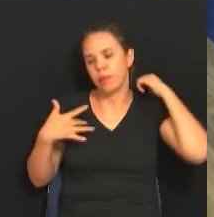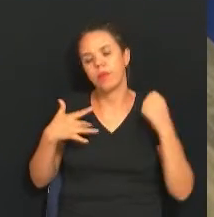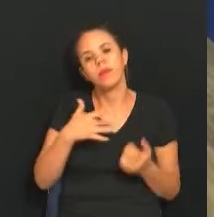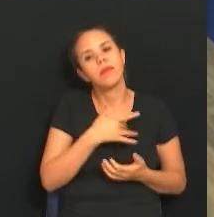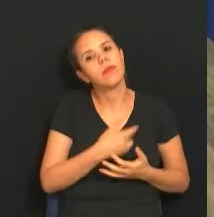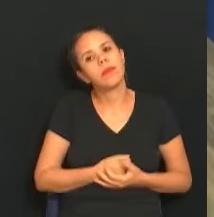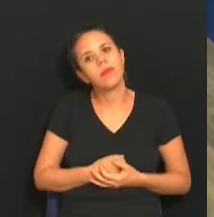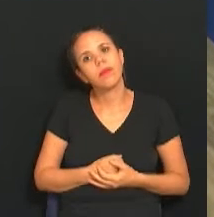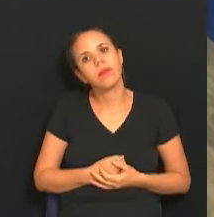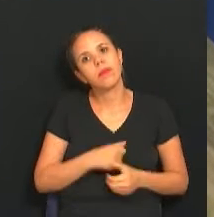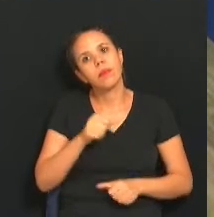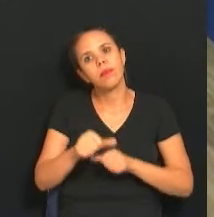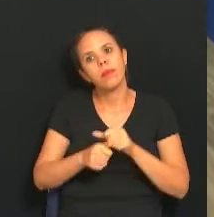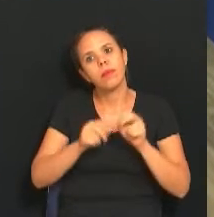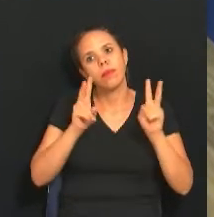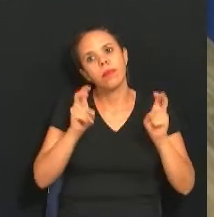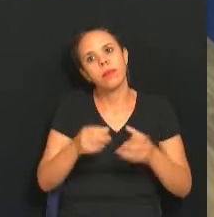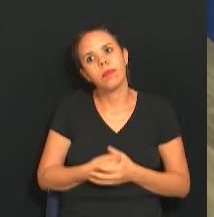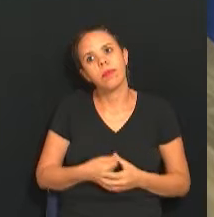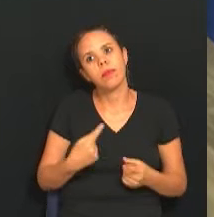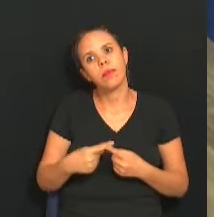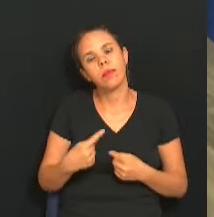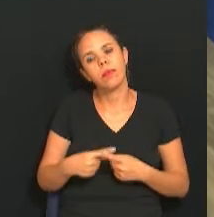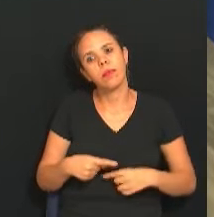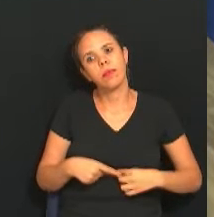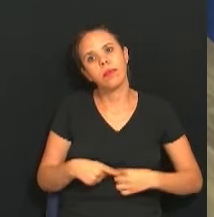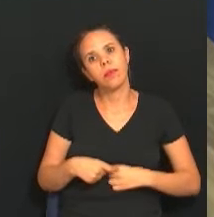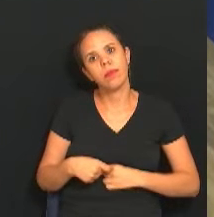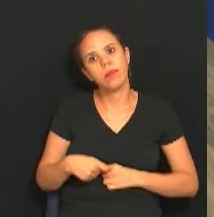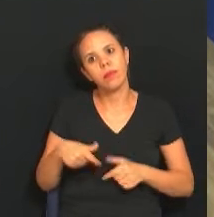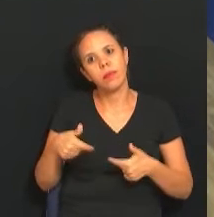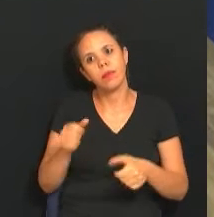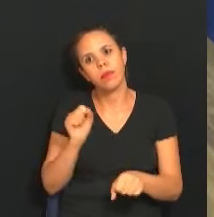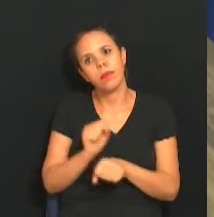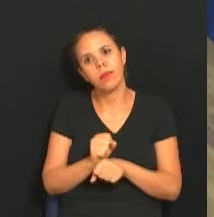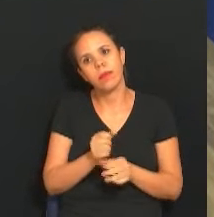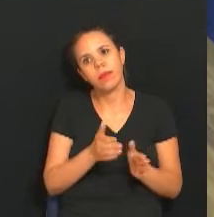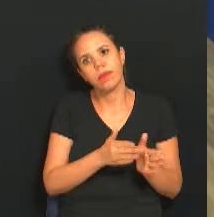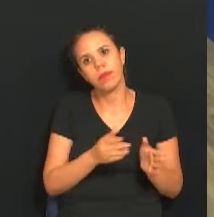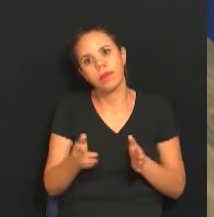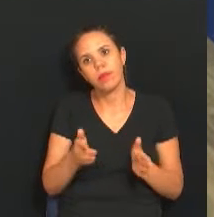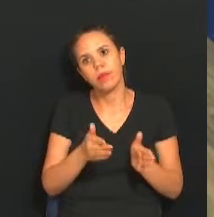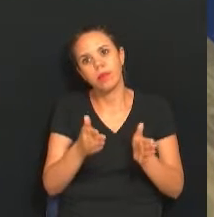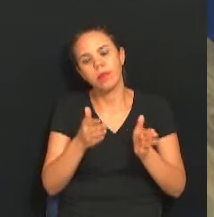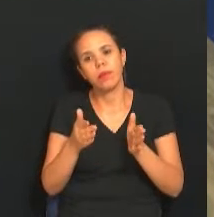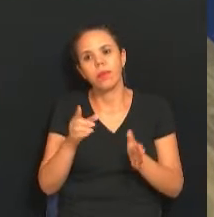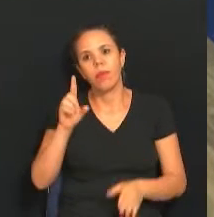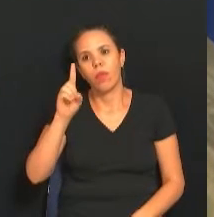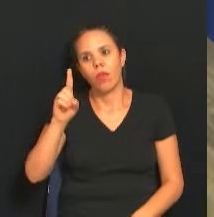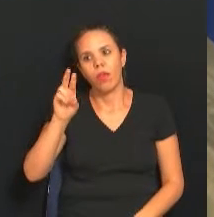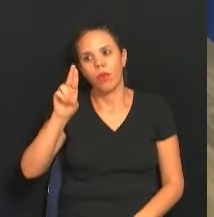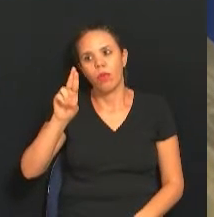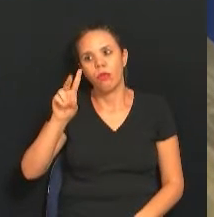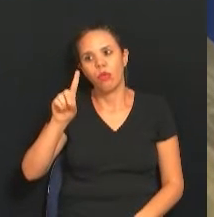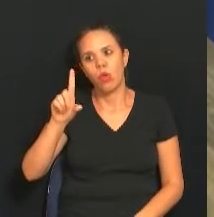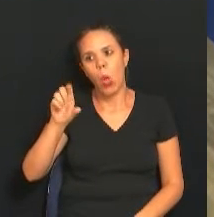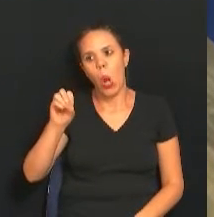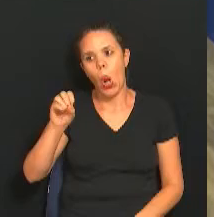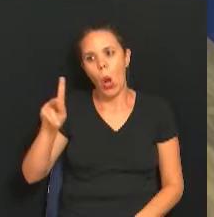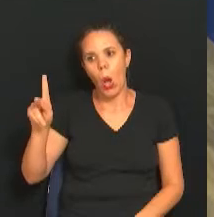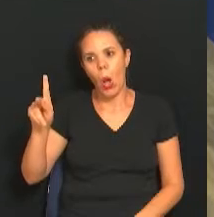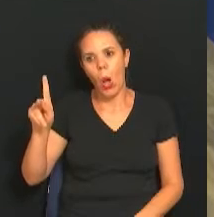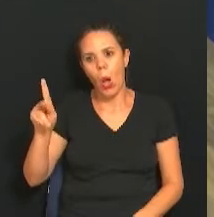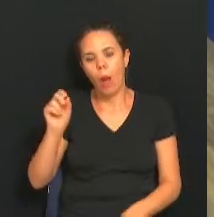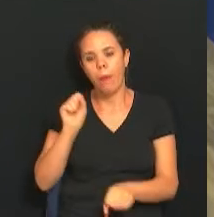mudar um pouco de assunto também porque tem interdição em trecho da Marginal hadoop vai tem testado e